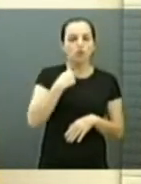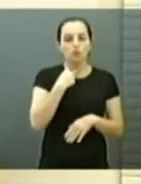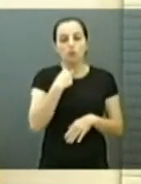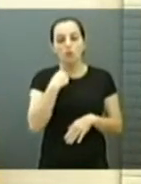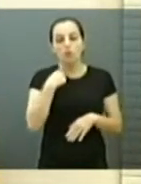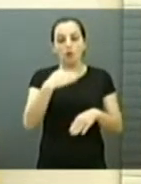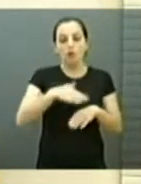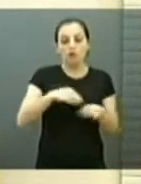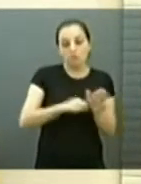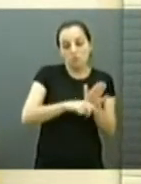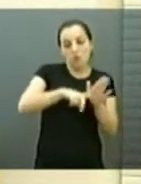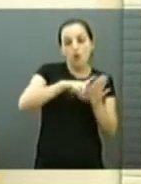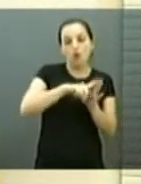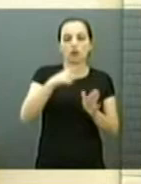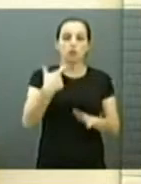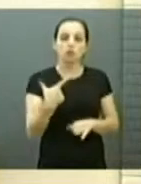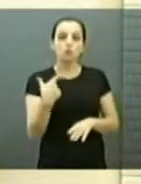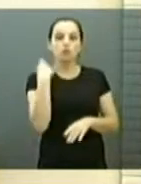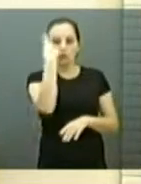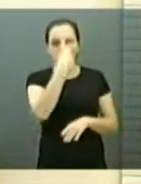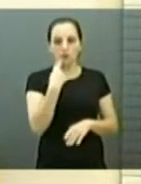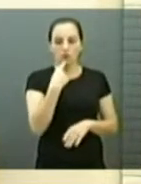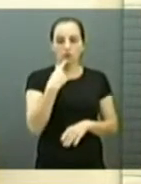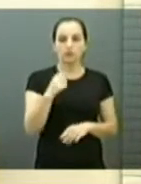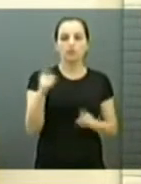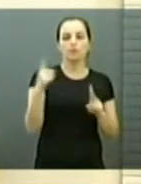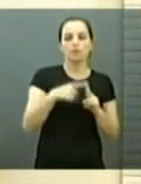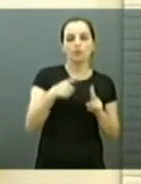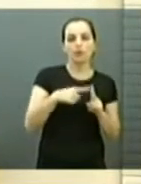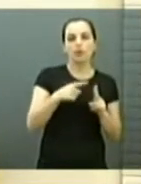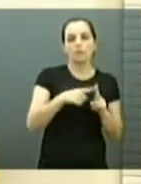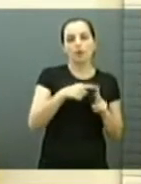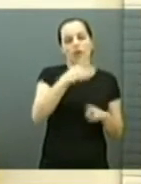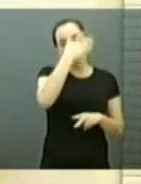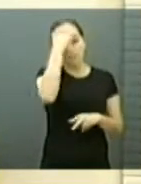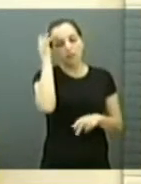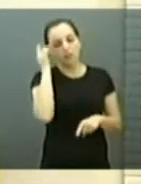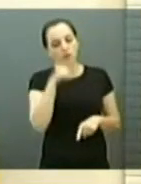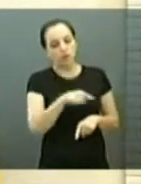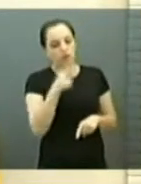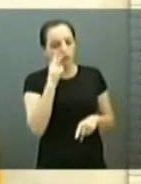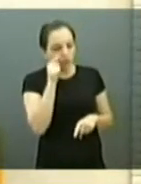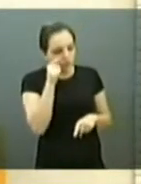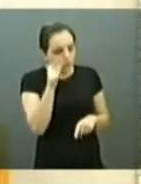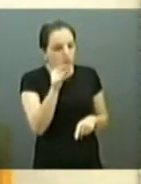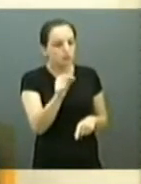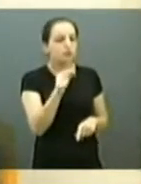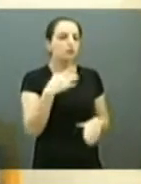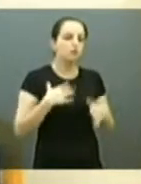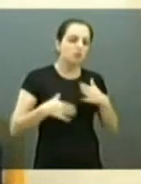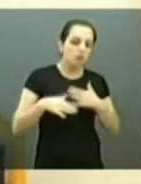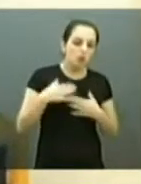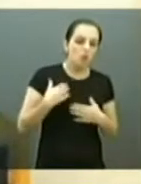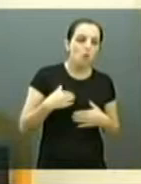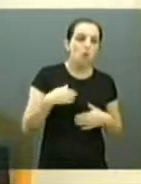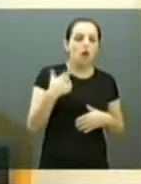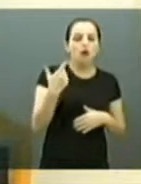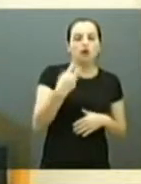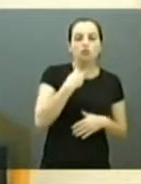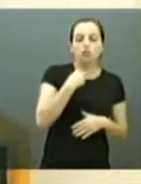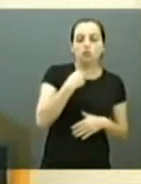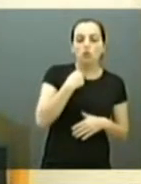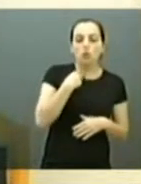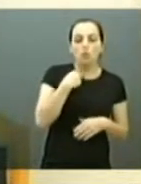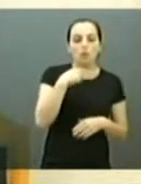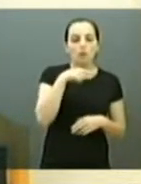Determina também que o paciente que estiver num pronto-socorro, em observação, ele não pode ficar mais do que 24 horas. E nós